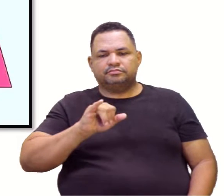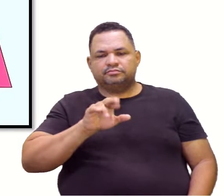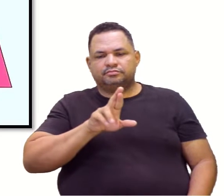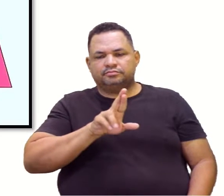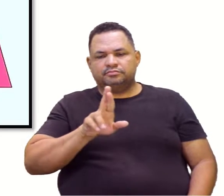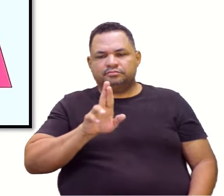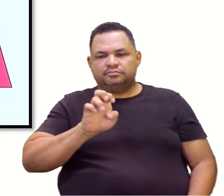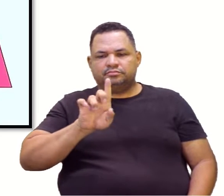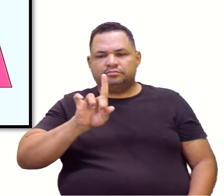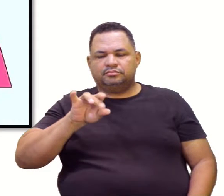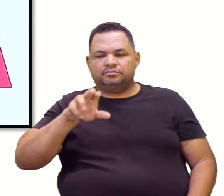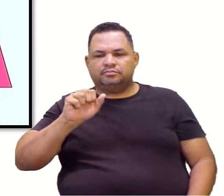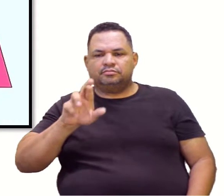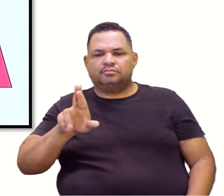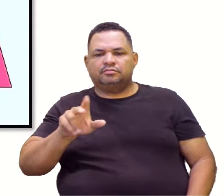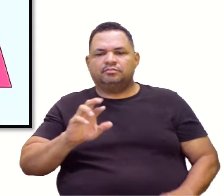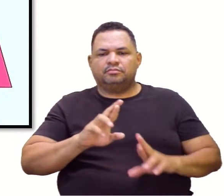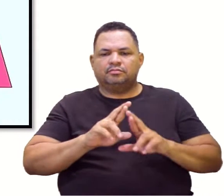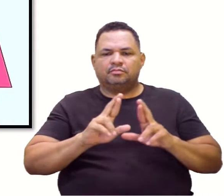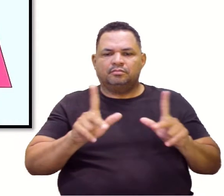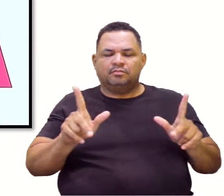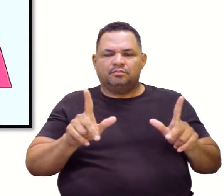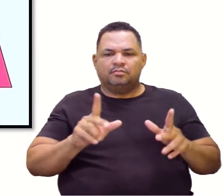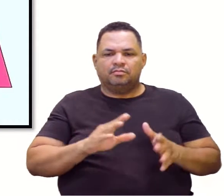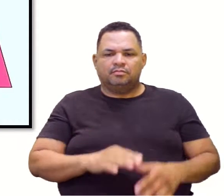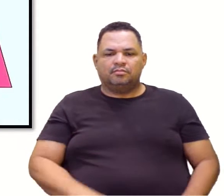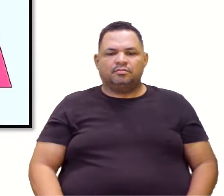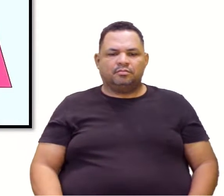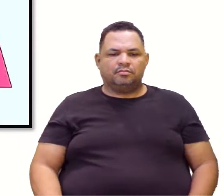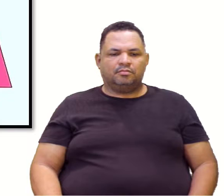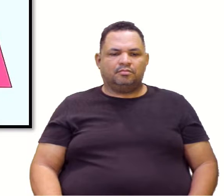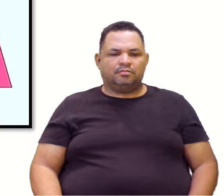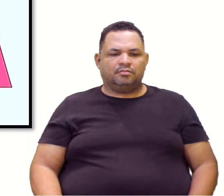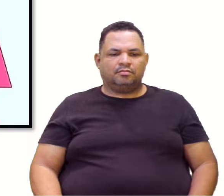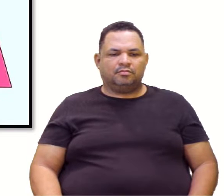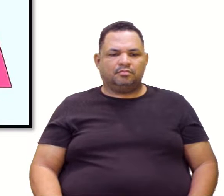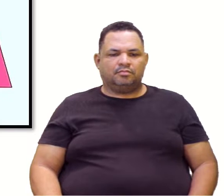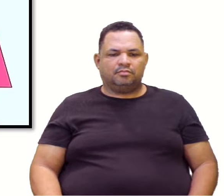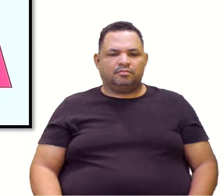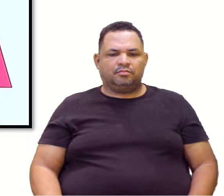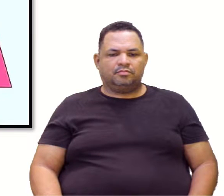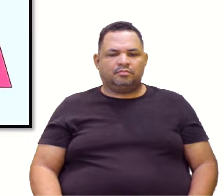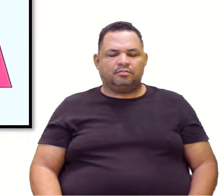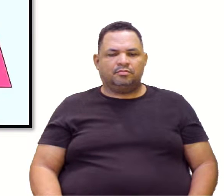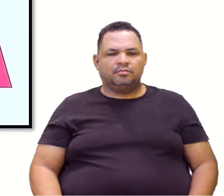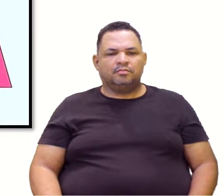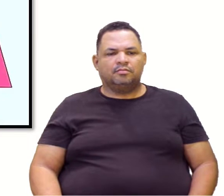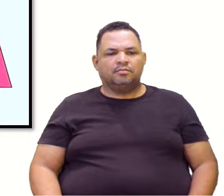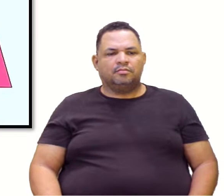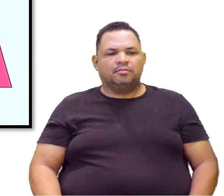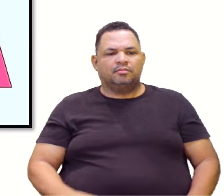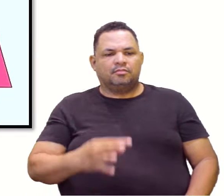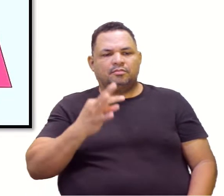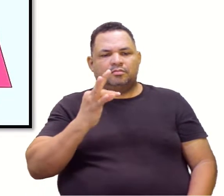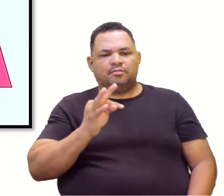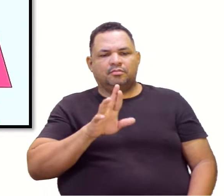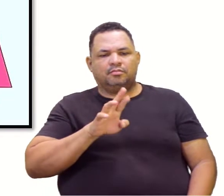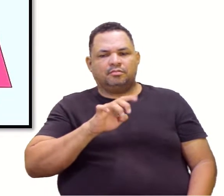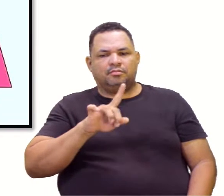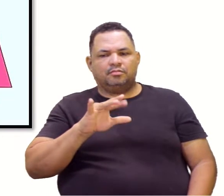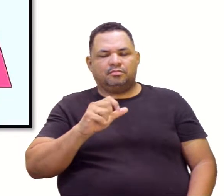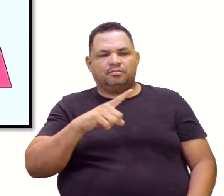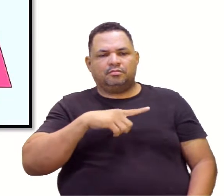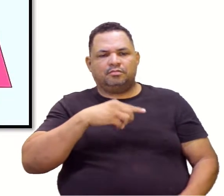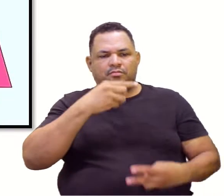dizendo irregular, lados todos diferentes e tudo mais. Olha que legal. Então, o trapézio, ele tem